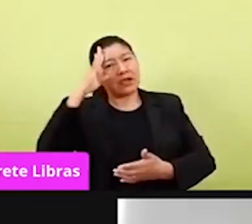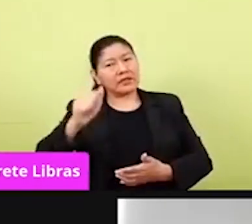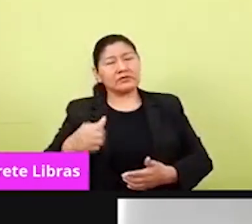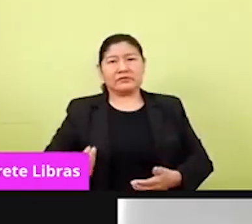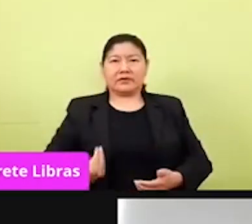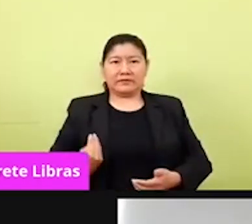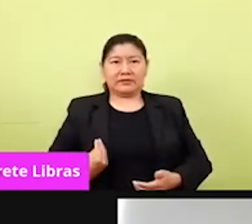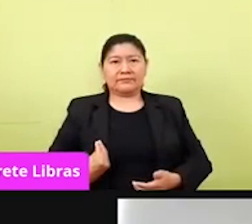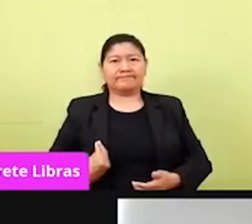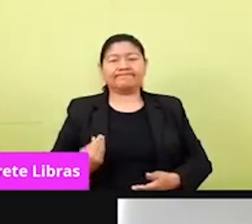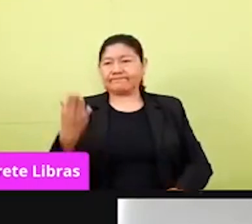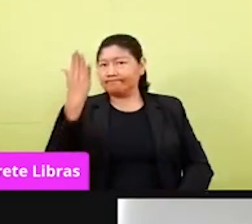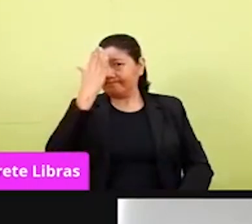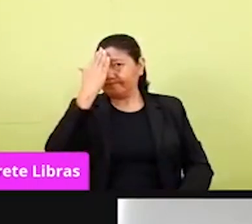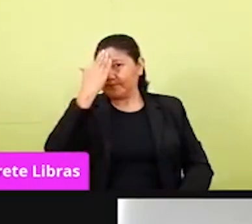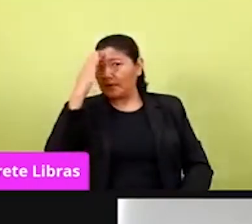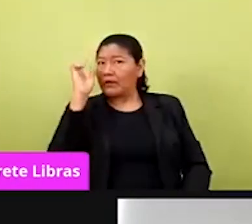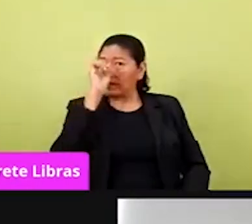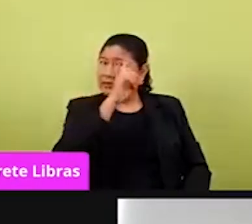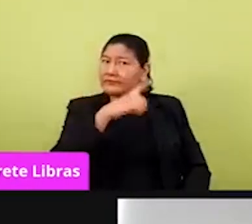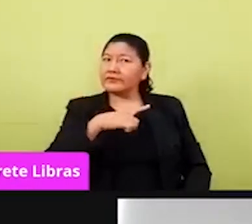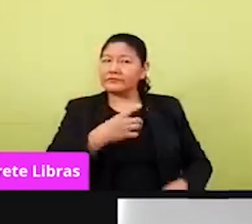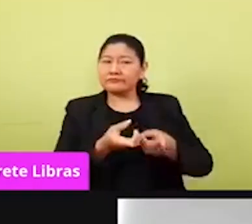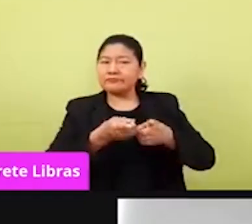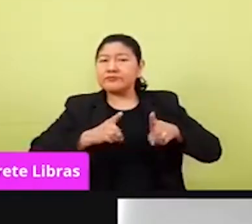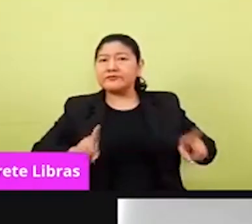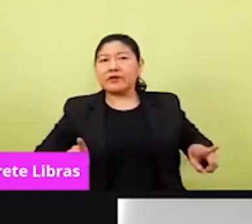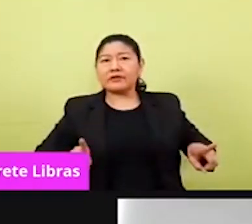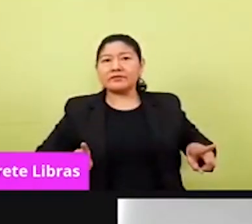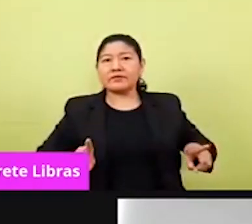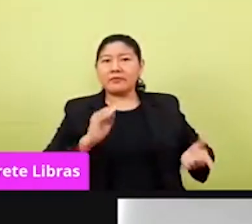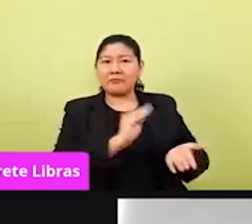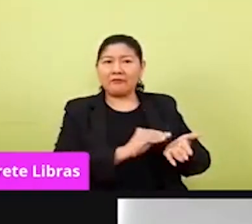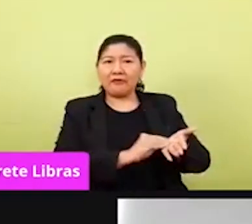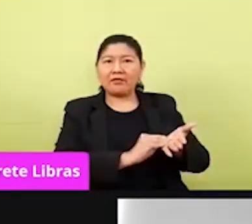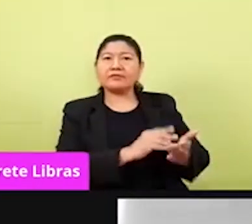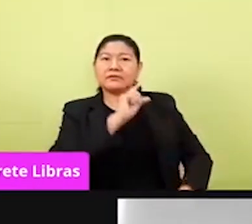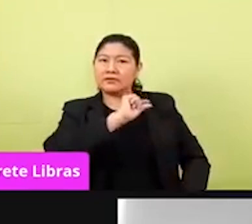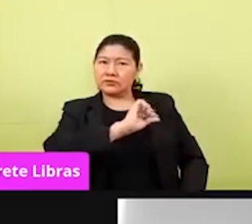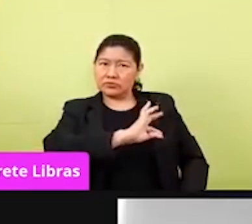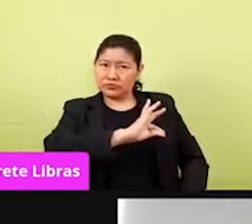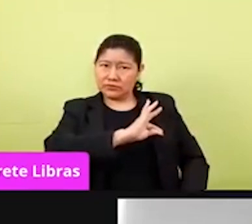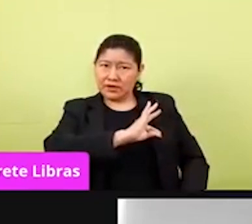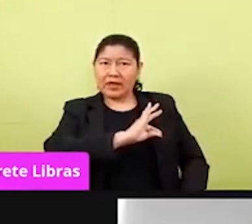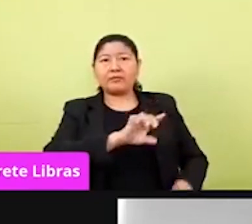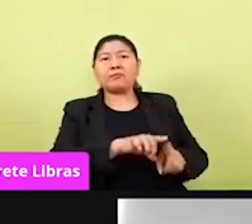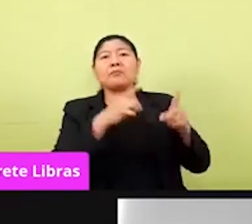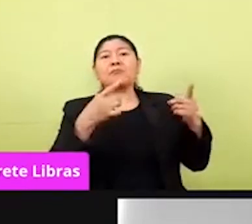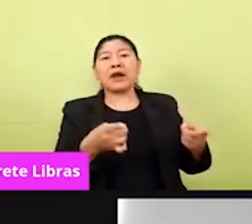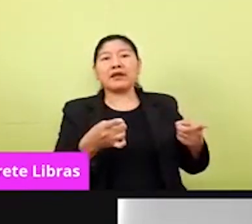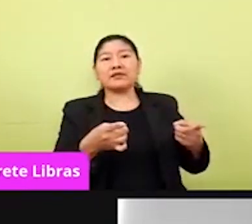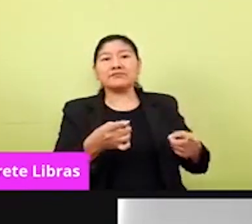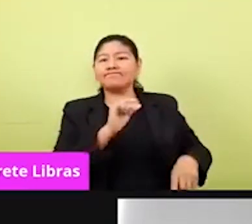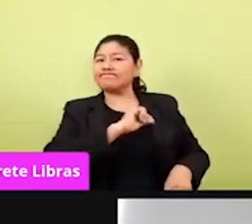difícil sair quando há dependência econômica, mas é possível também, né? Buscando recursos, buscando aumentar a